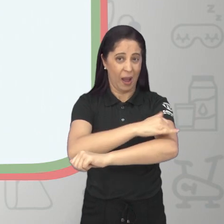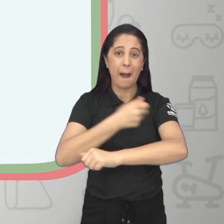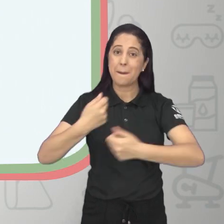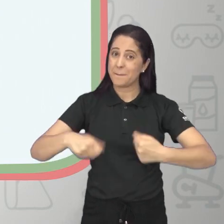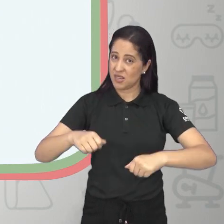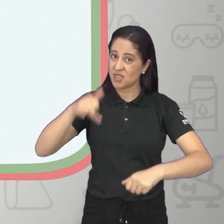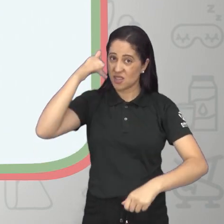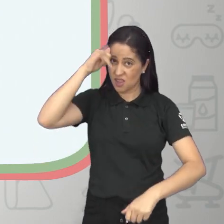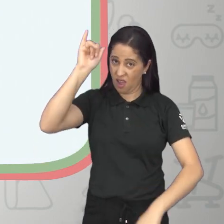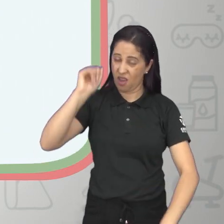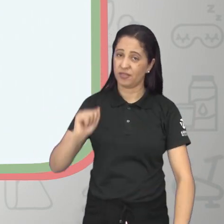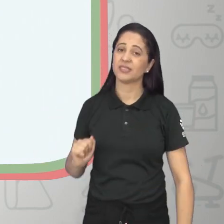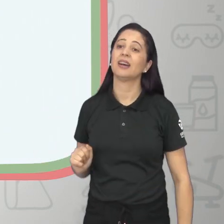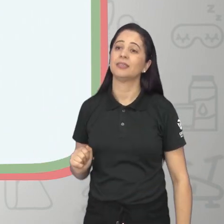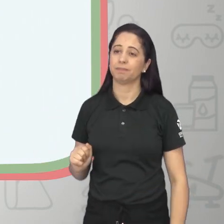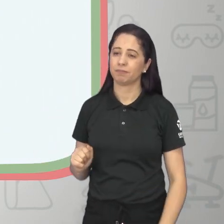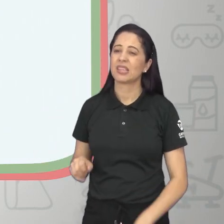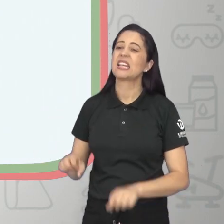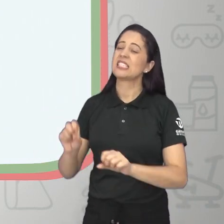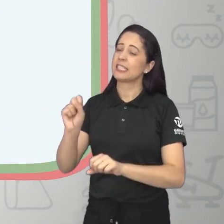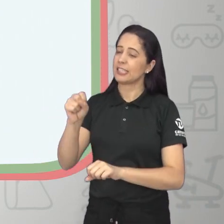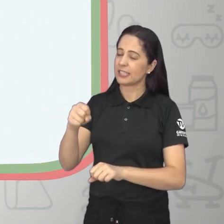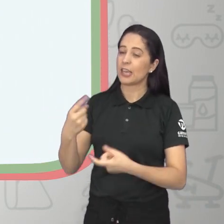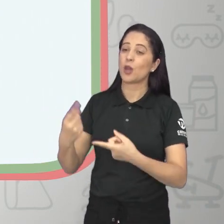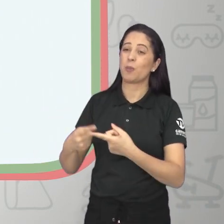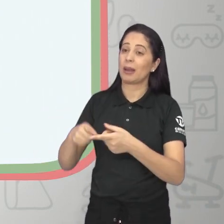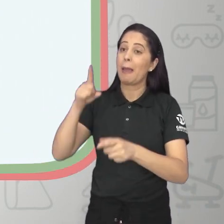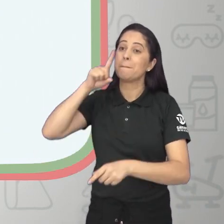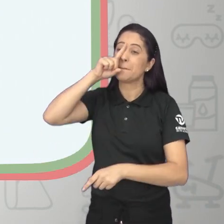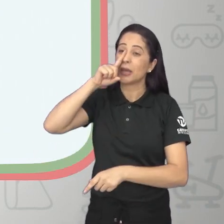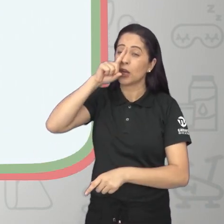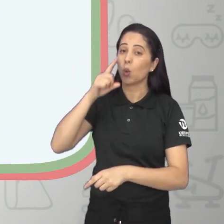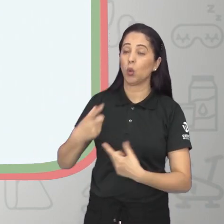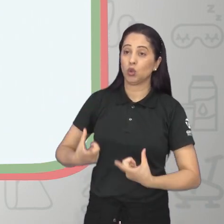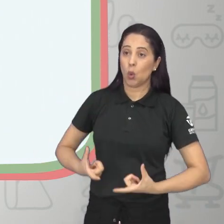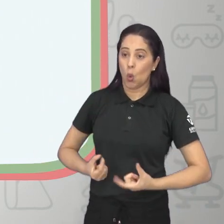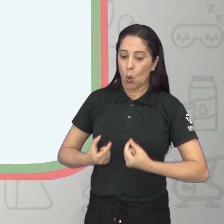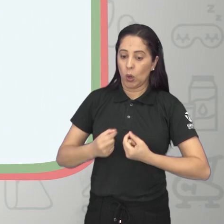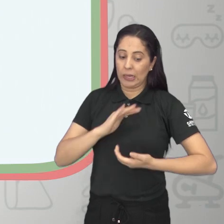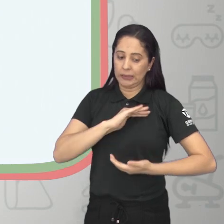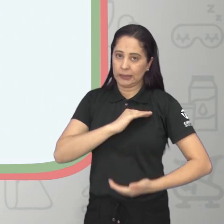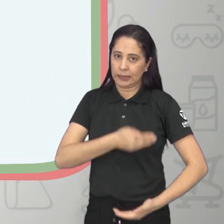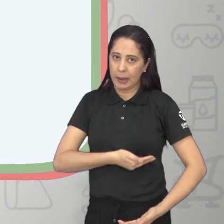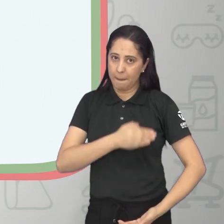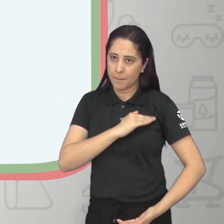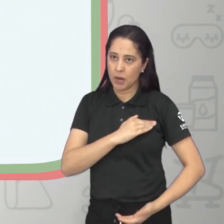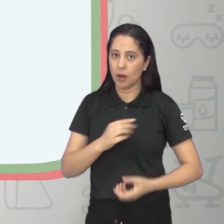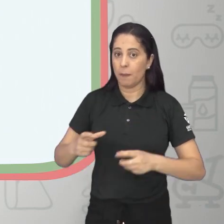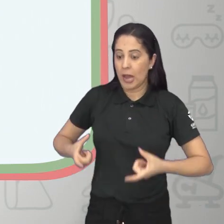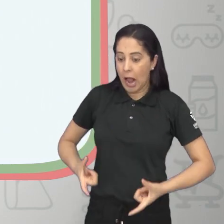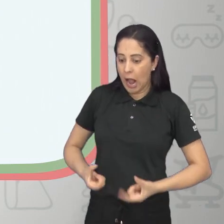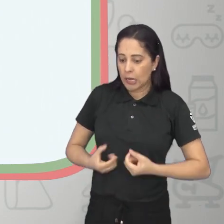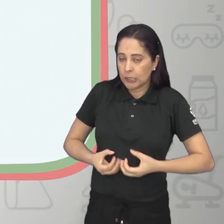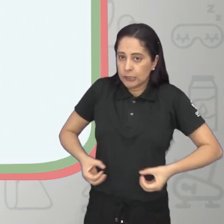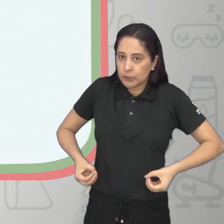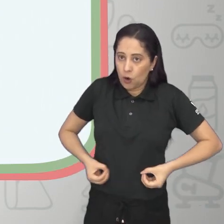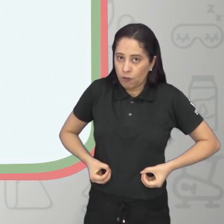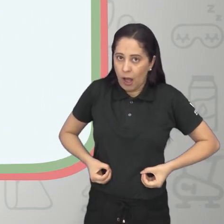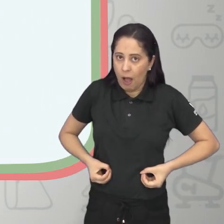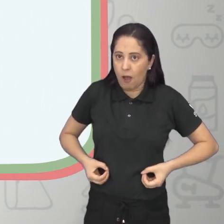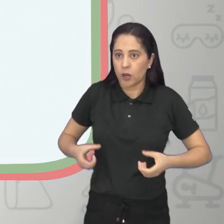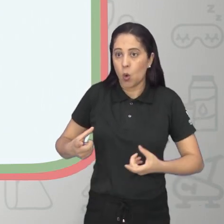Obesidade. Obesidade também é outro fator de risco que está ligado a vários tipos de câncer, né? Mama, ovário, colo de